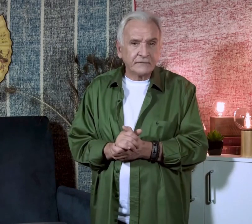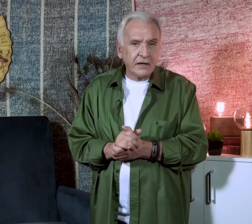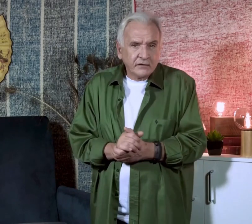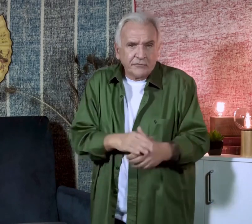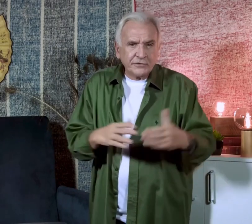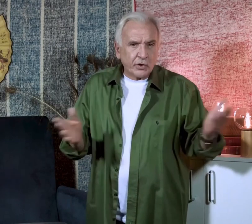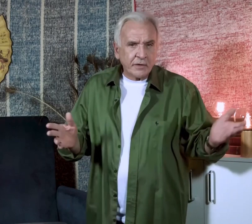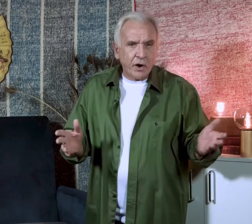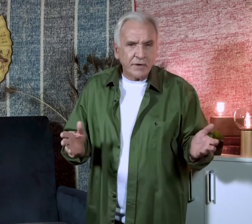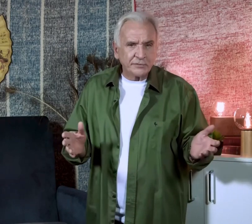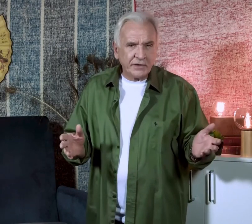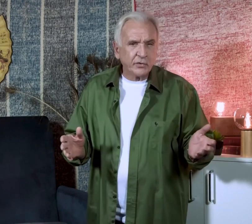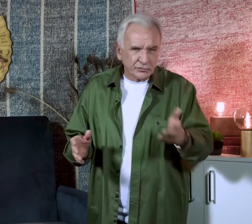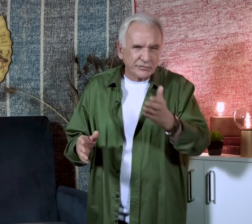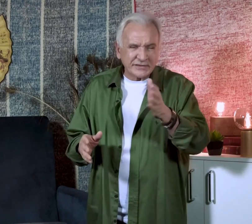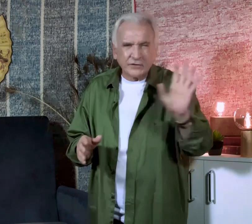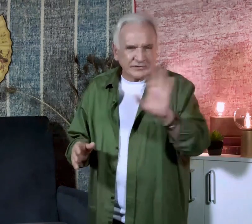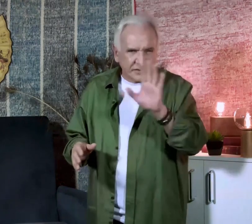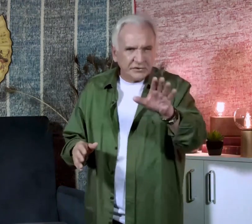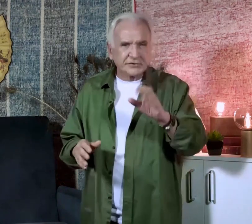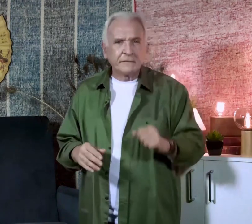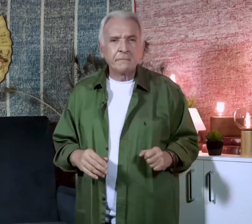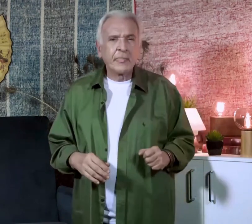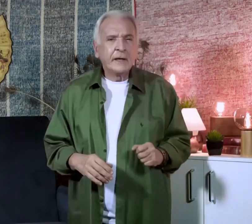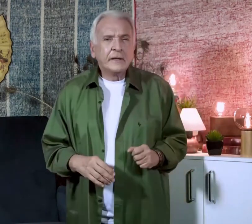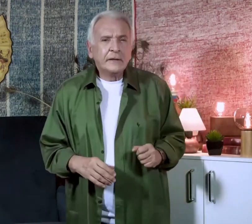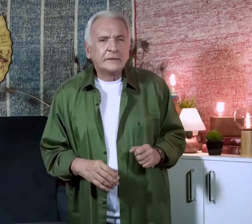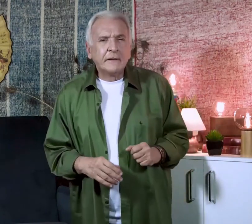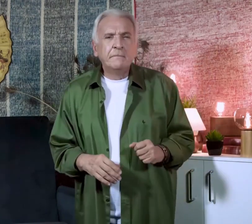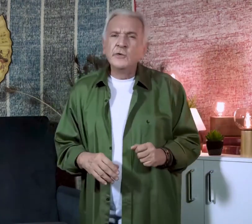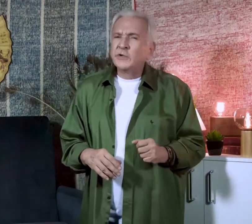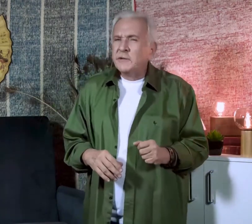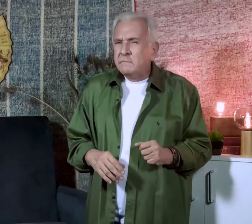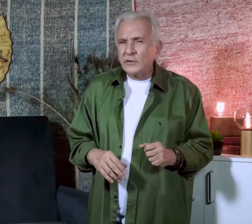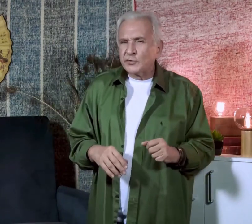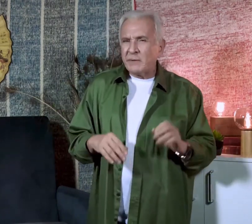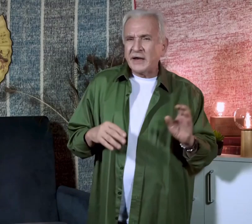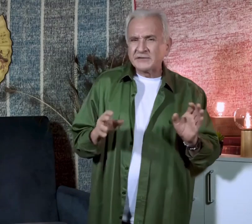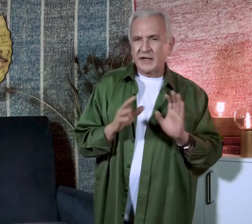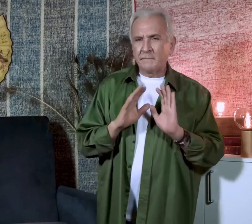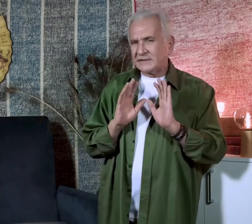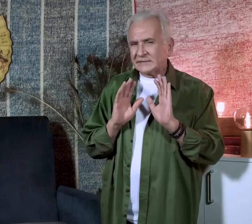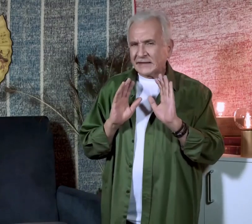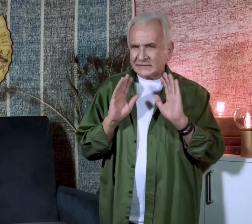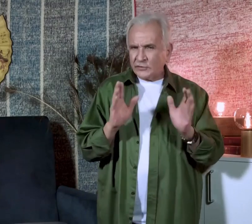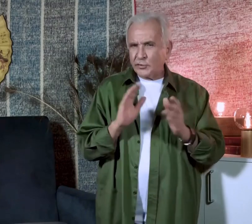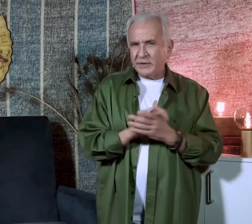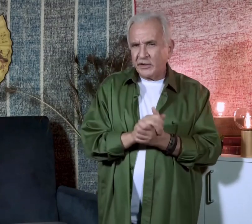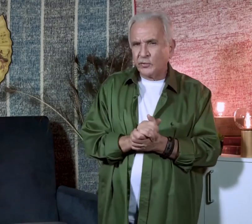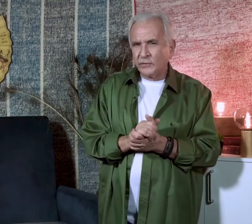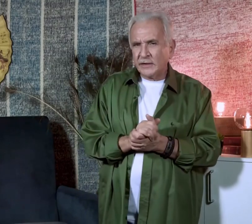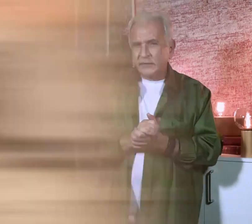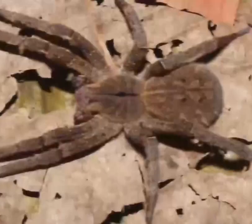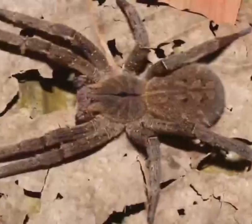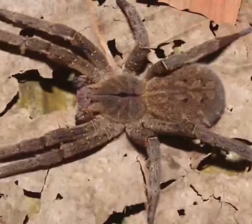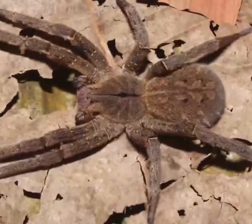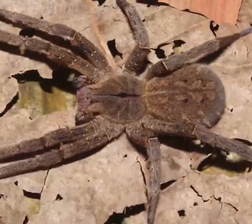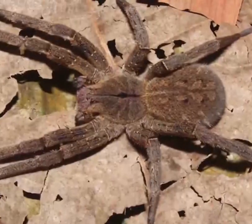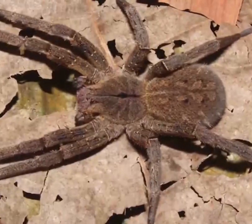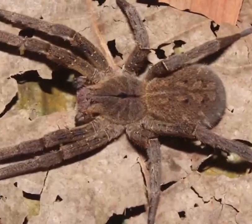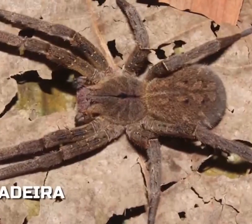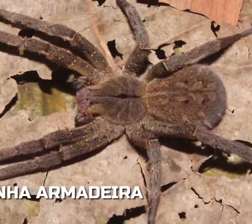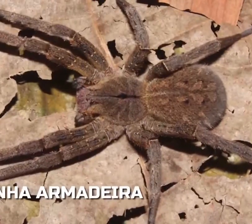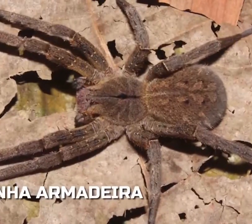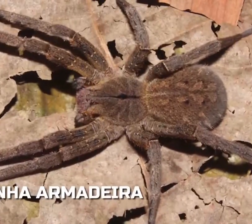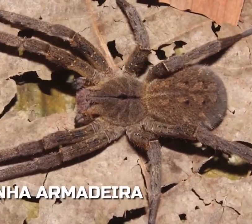reais. Talvez o animal mais perigoso dessa nossa lista, e também o que menos parece representar tanto perigo,